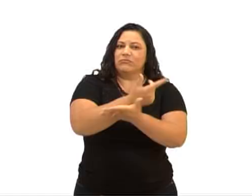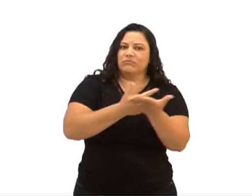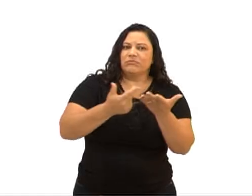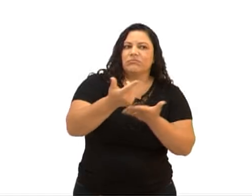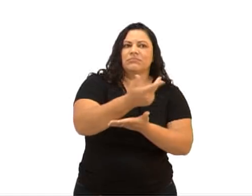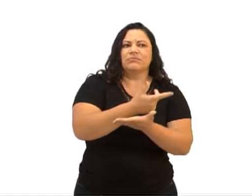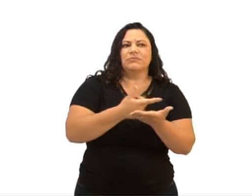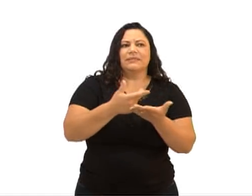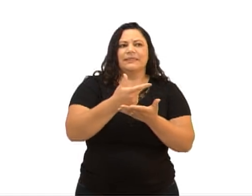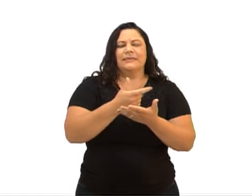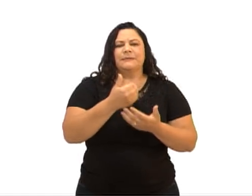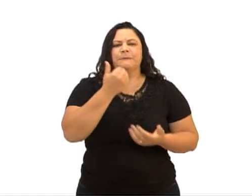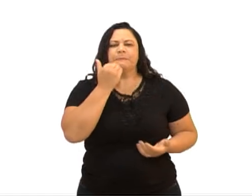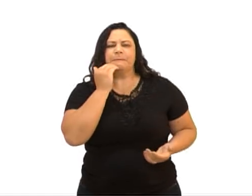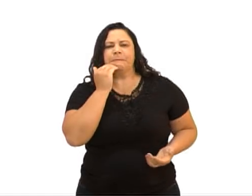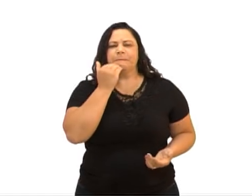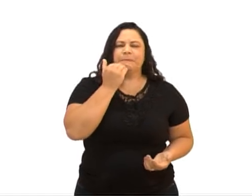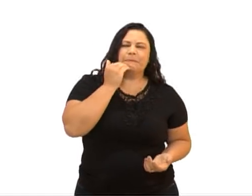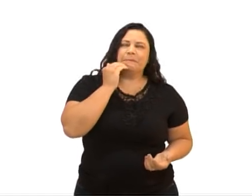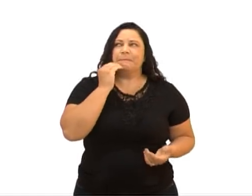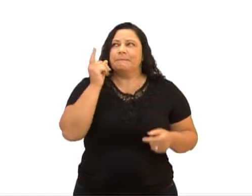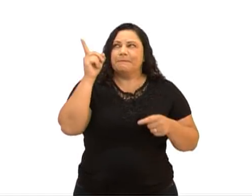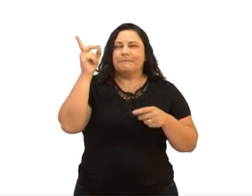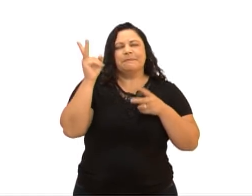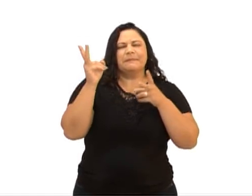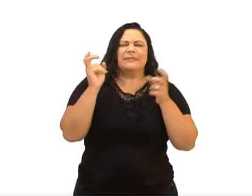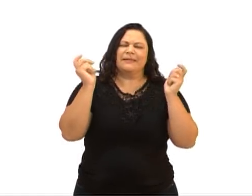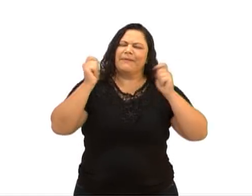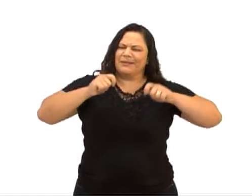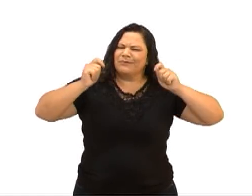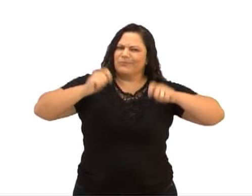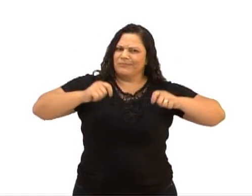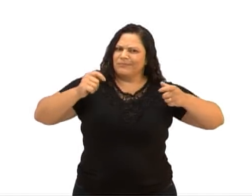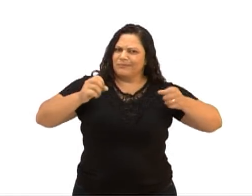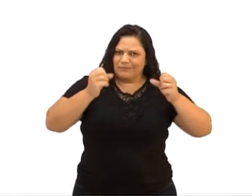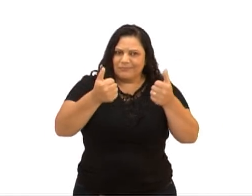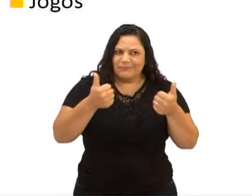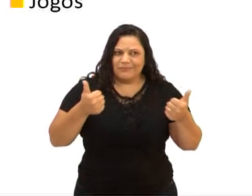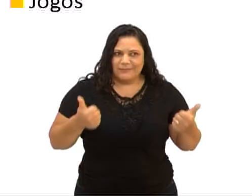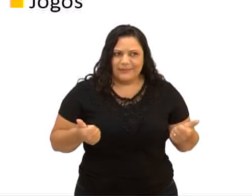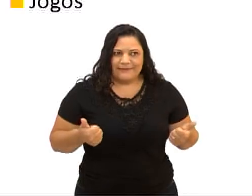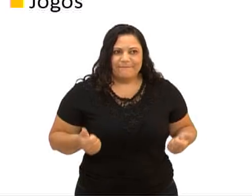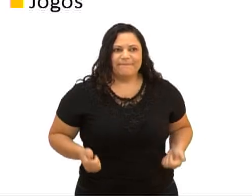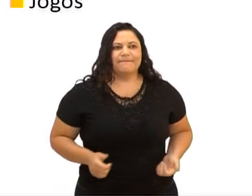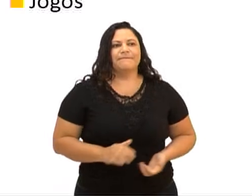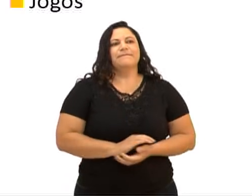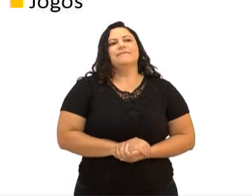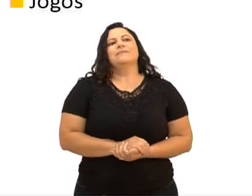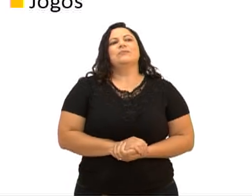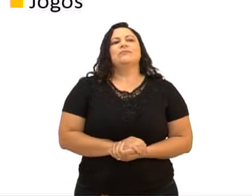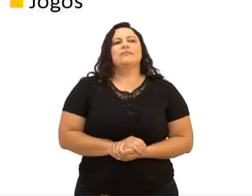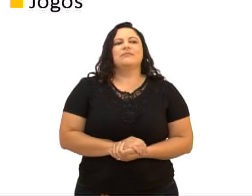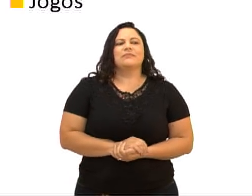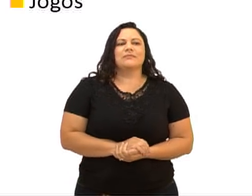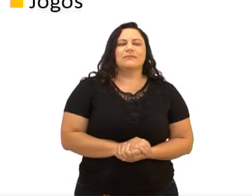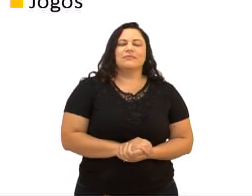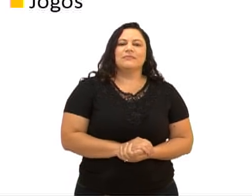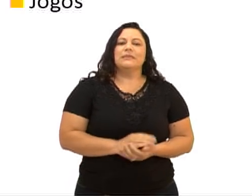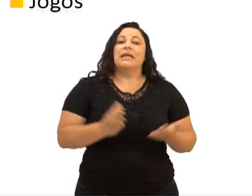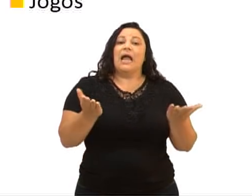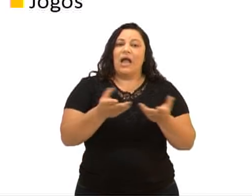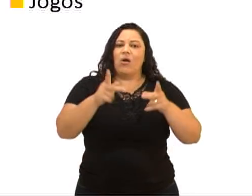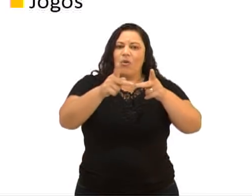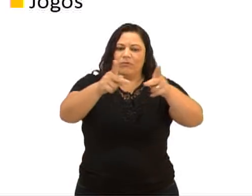pouquinho tortinho o desenho da professora, para vocês verem como é possível fazer isso. Tudo bem? E aqui coloquei agora